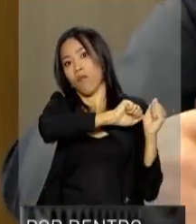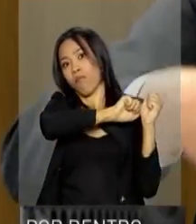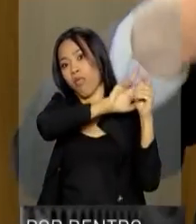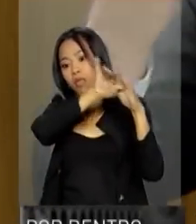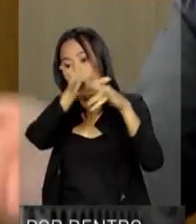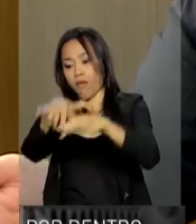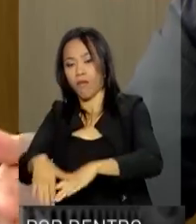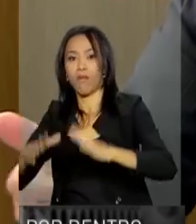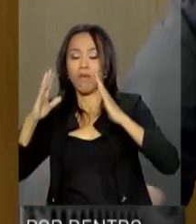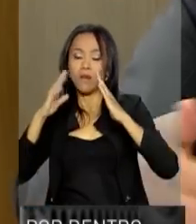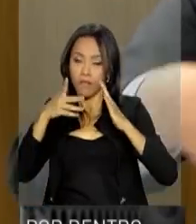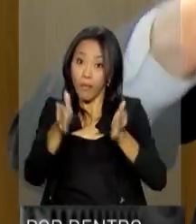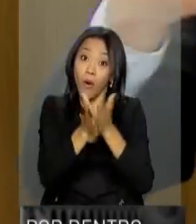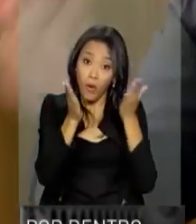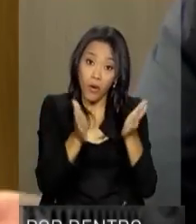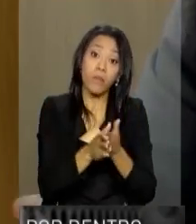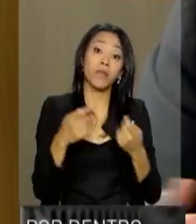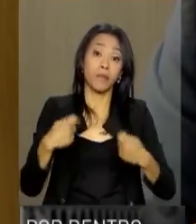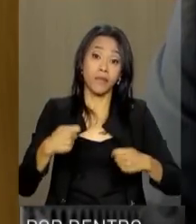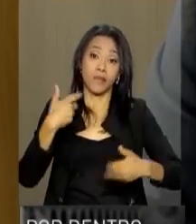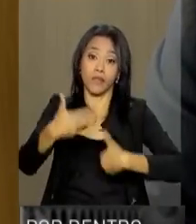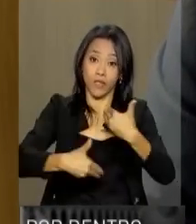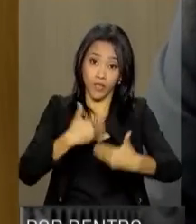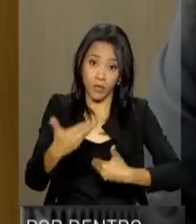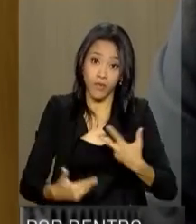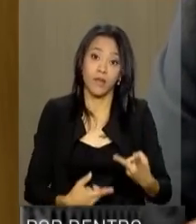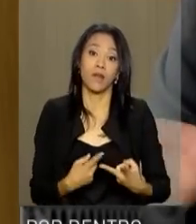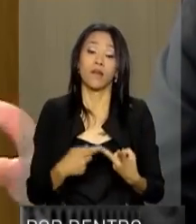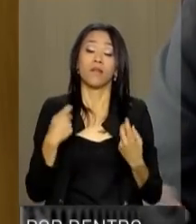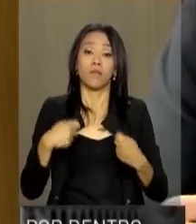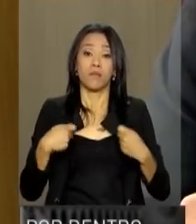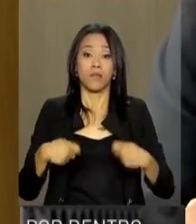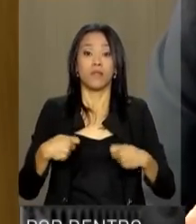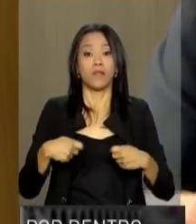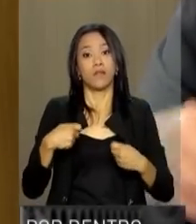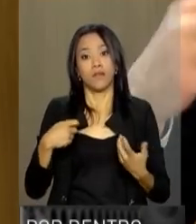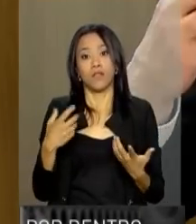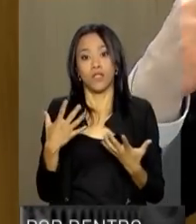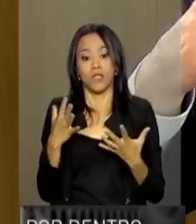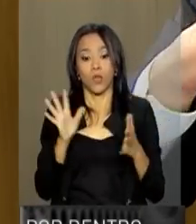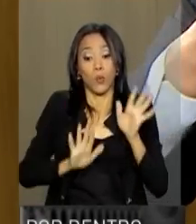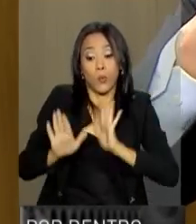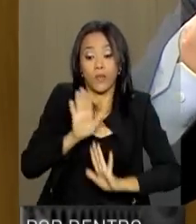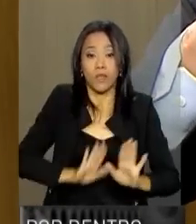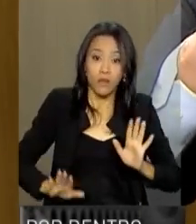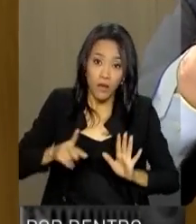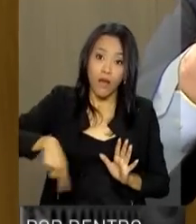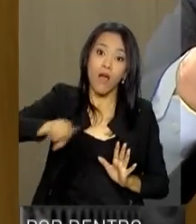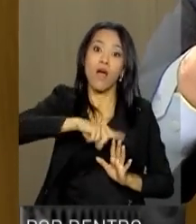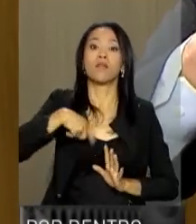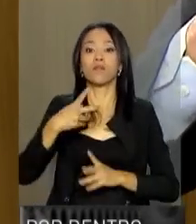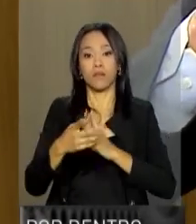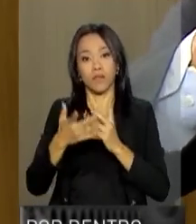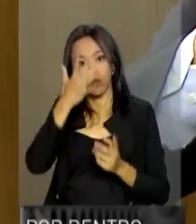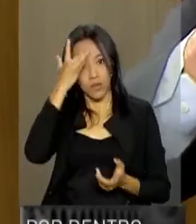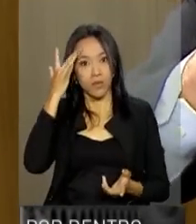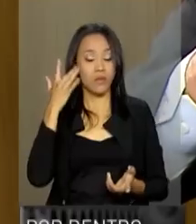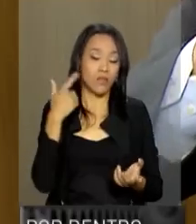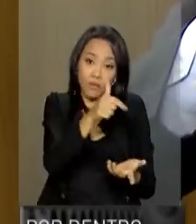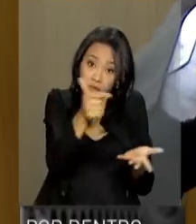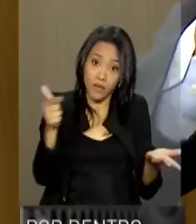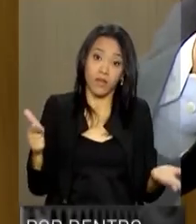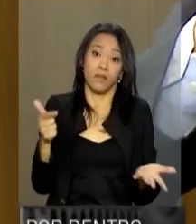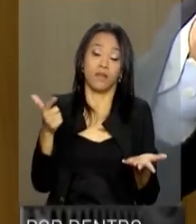pobres que precisam de atendimento que precisam de cuidados e que não tem então é é o que precisamos agora fazer um